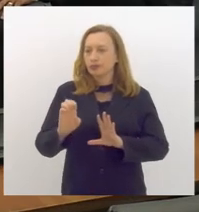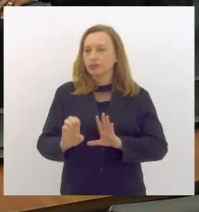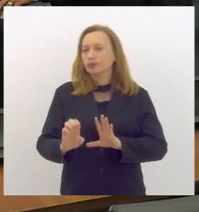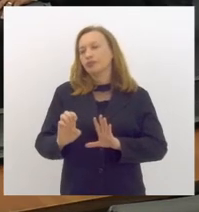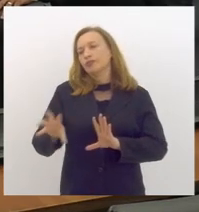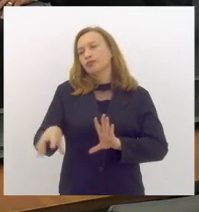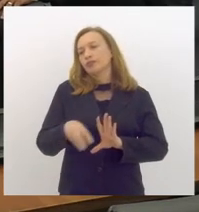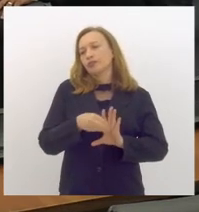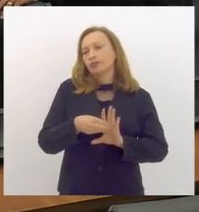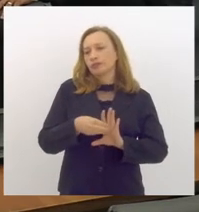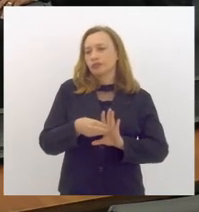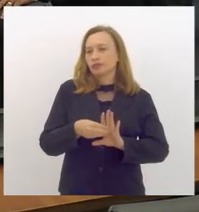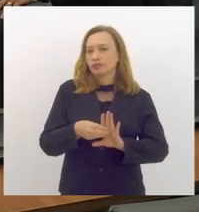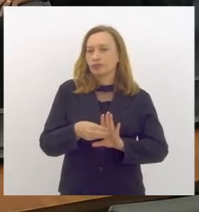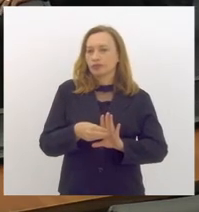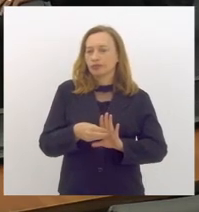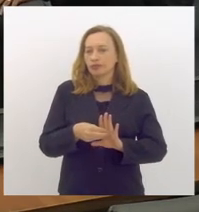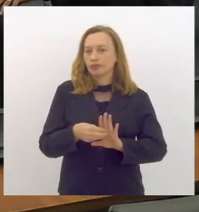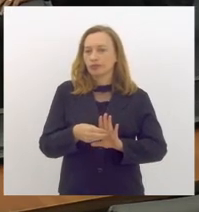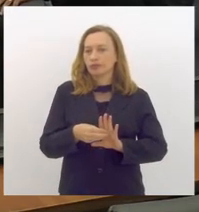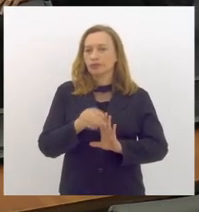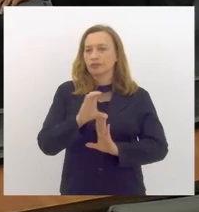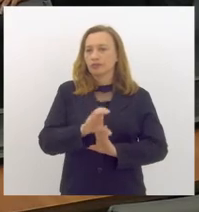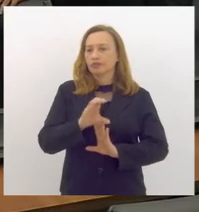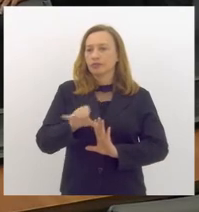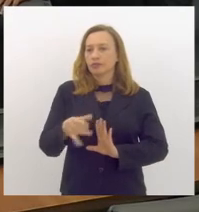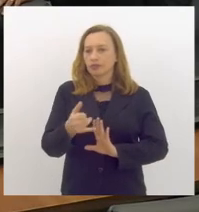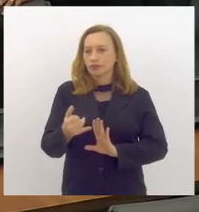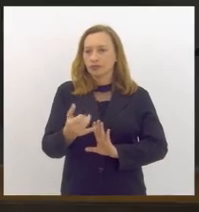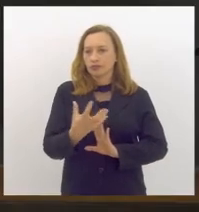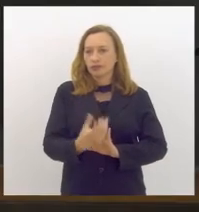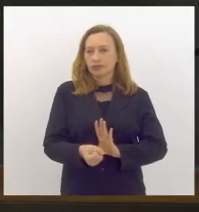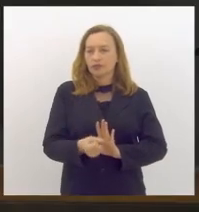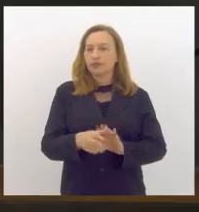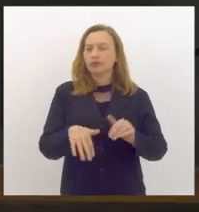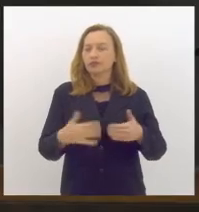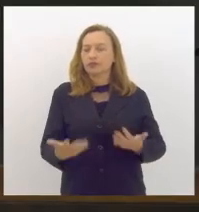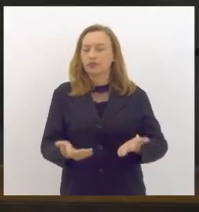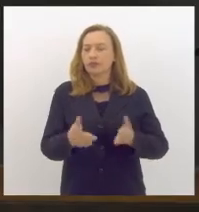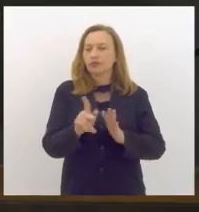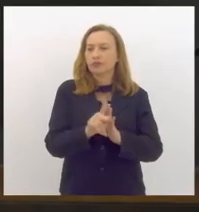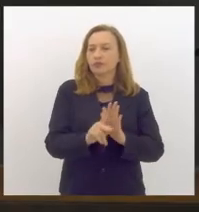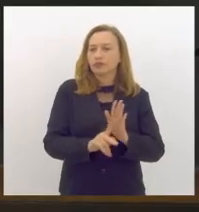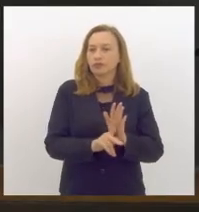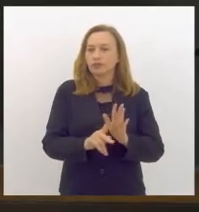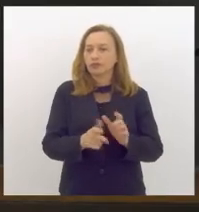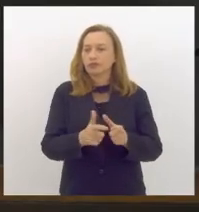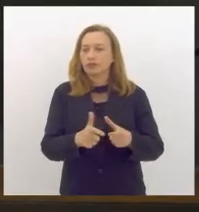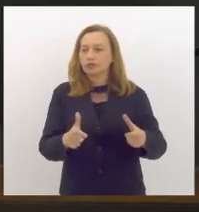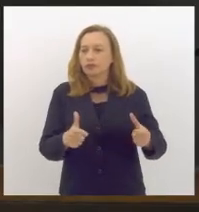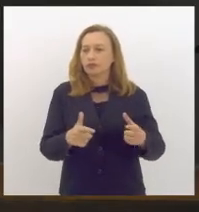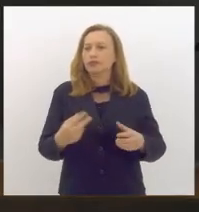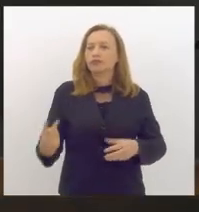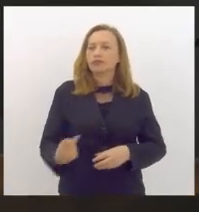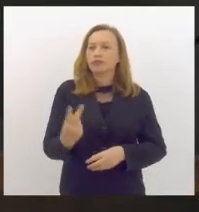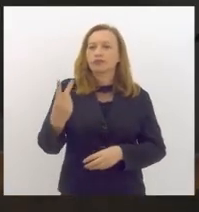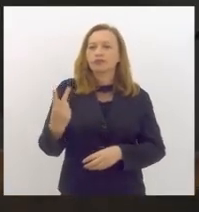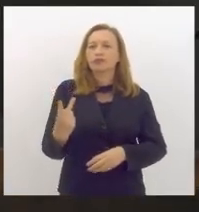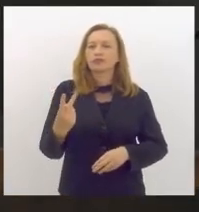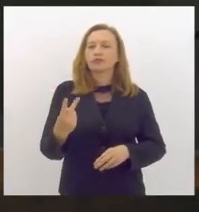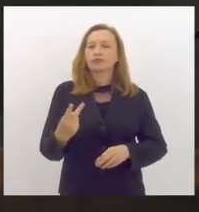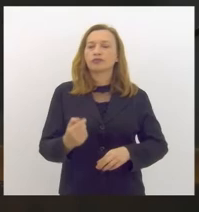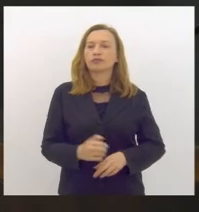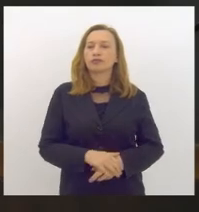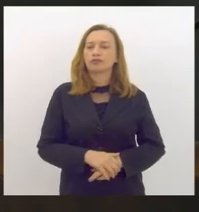foi incorporada pela CCJ, né? Então, trata-se de um projeto de grande mérito, pois institui